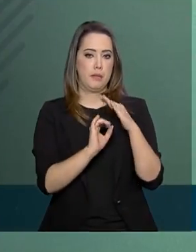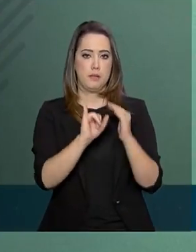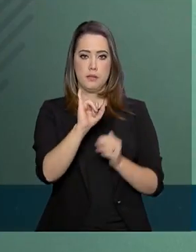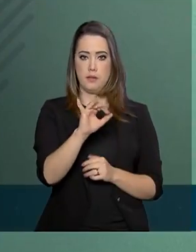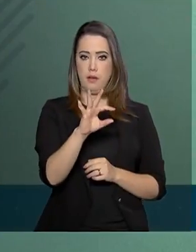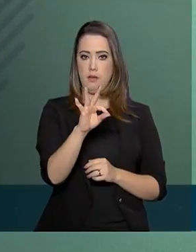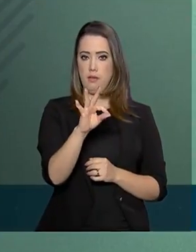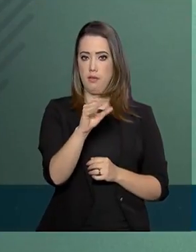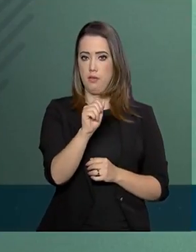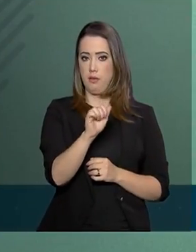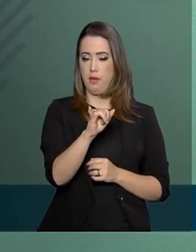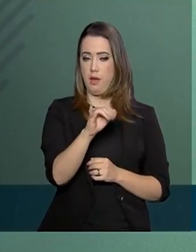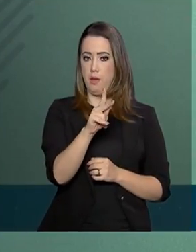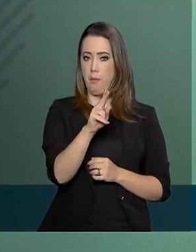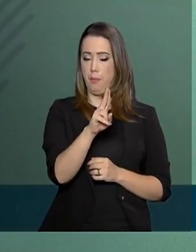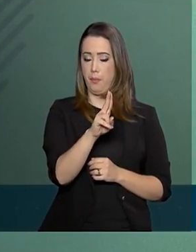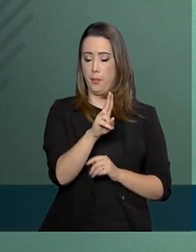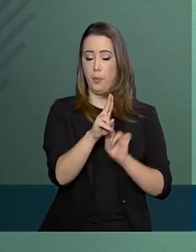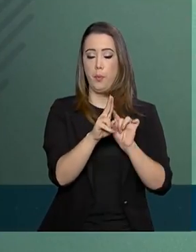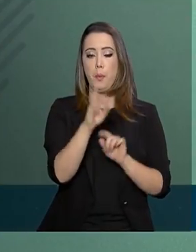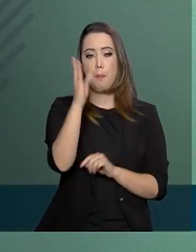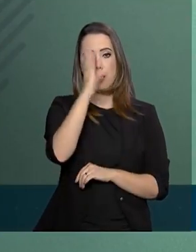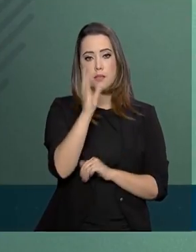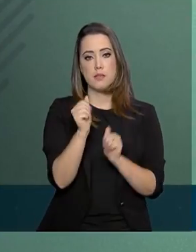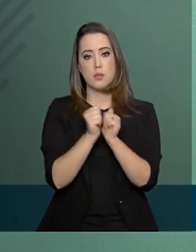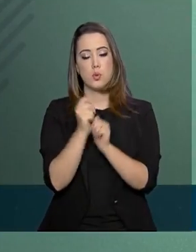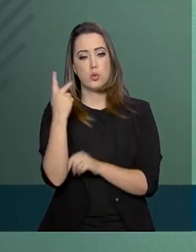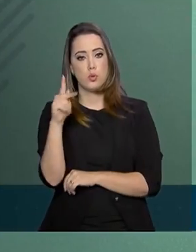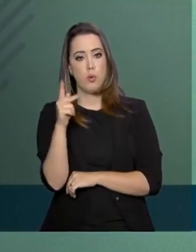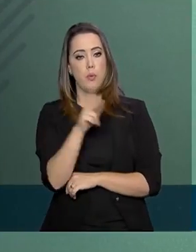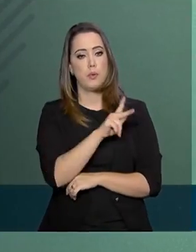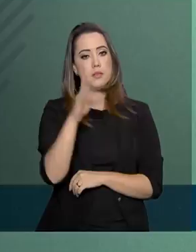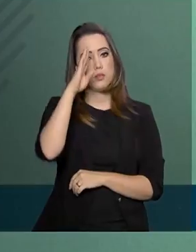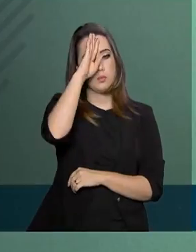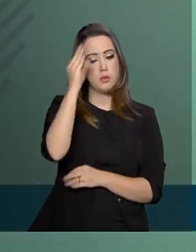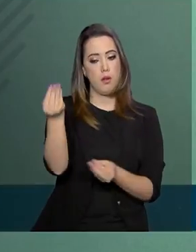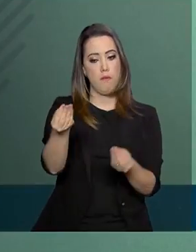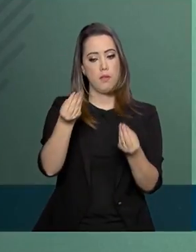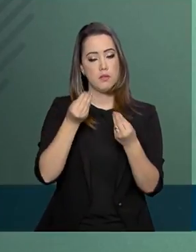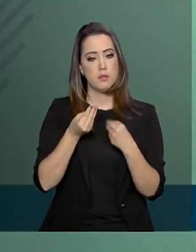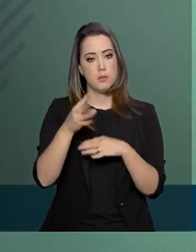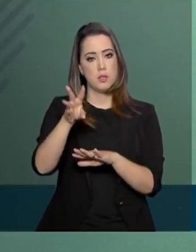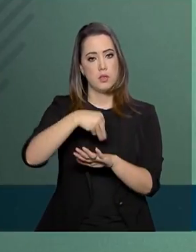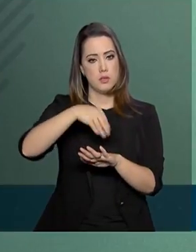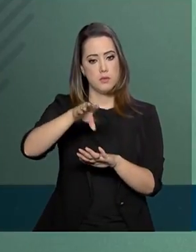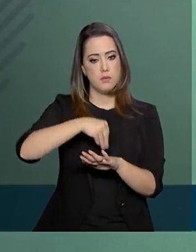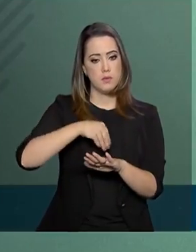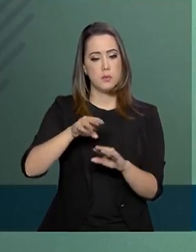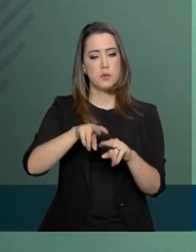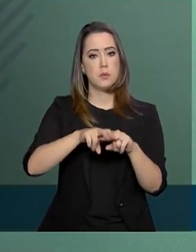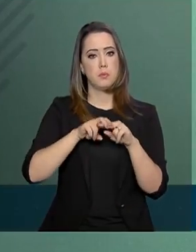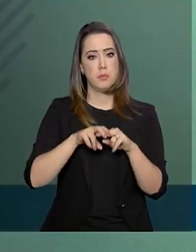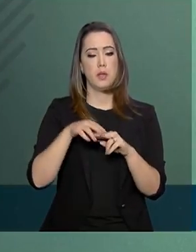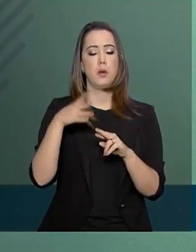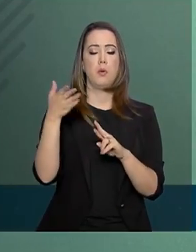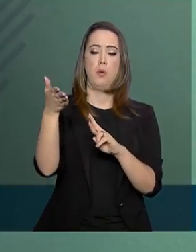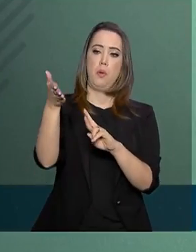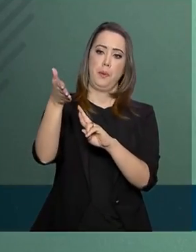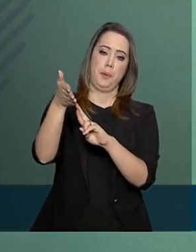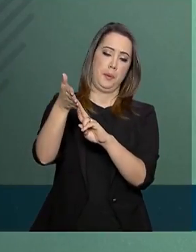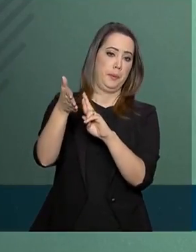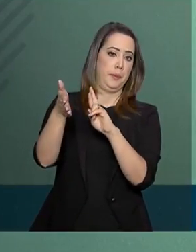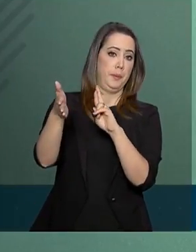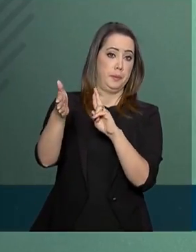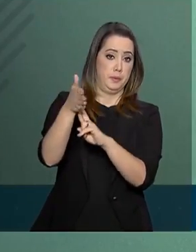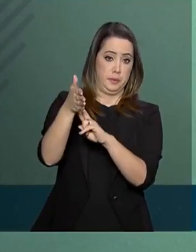o paraguai o presidente funcionário vem recebendo as informações por meio do ministro das relações exteriores por meio do